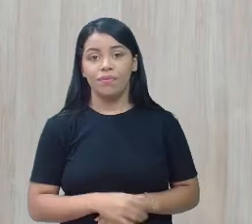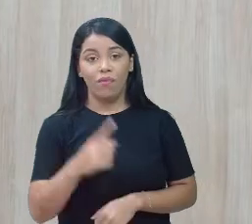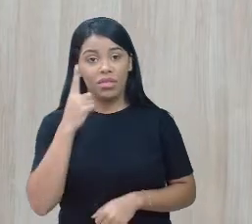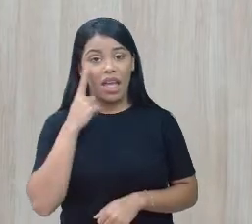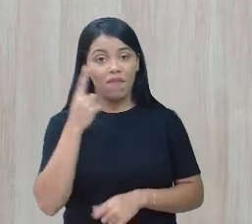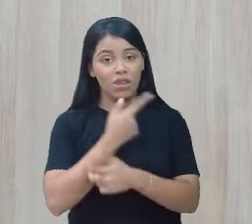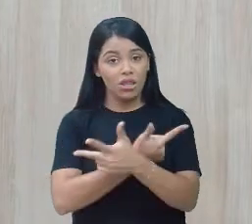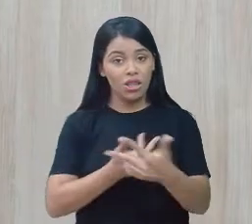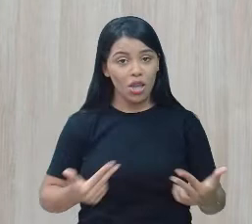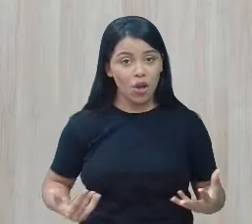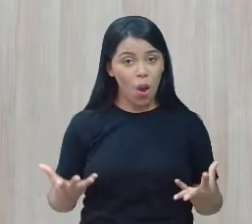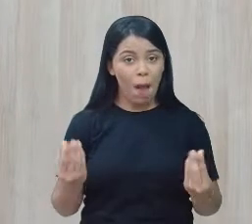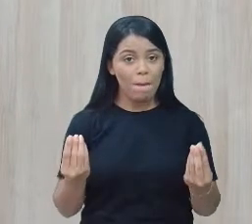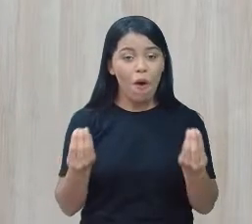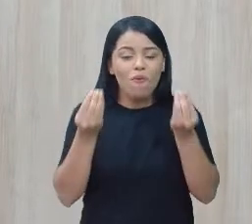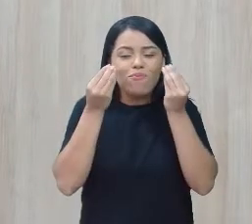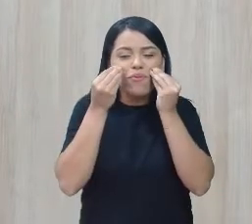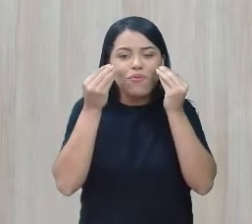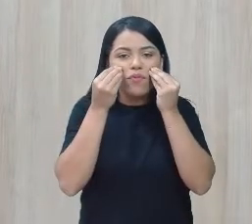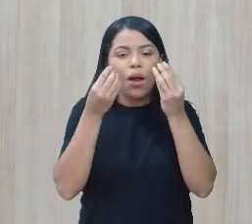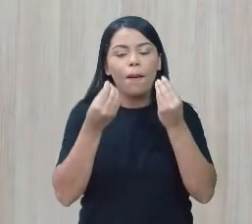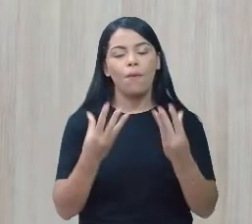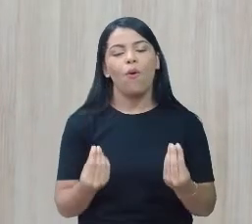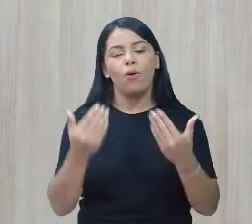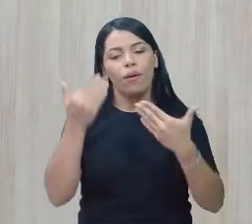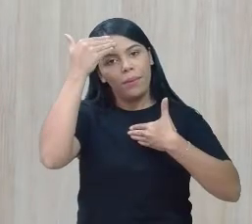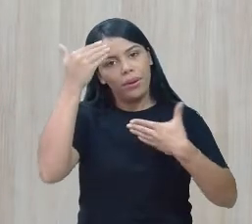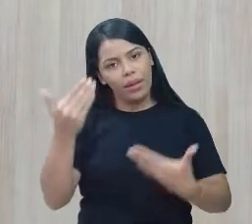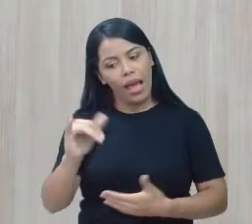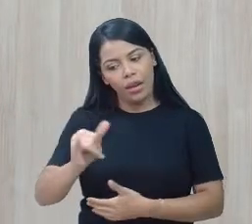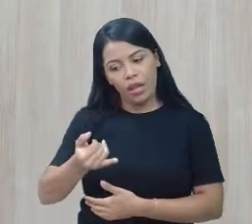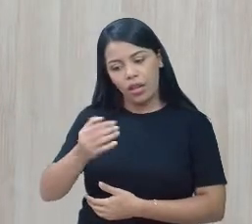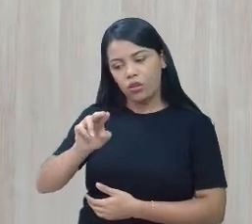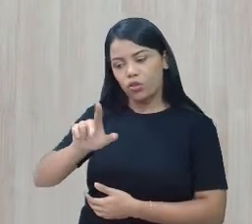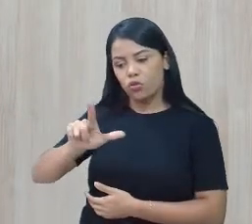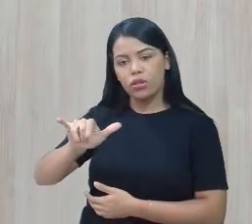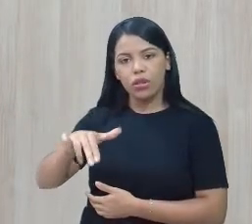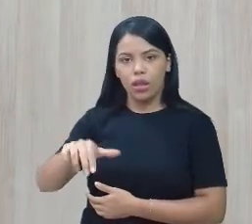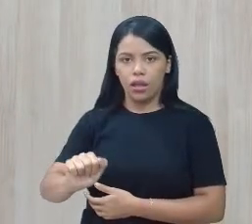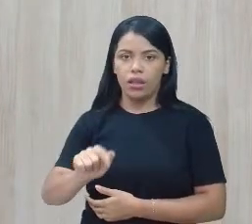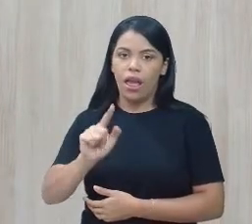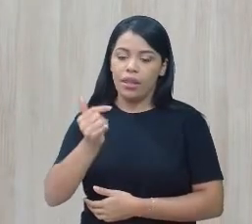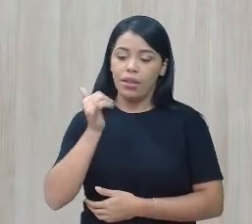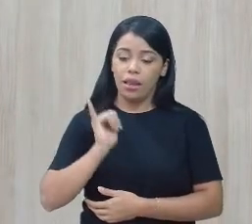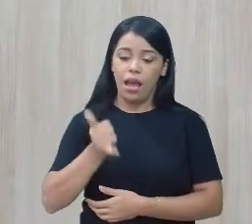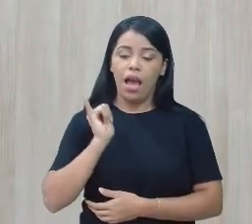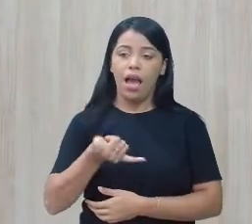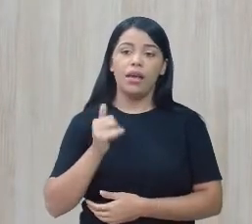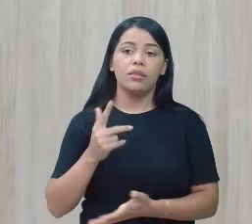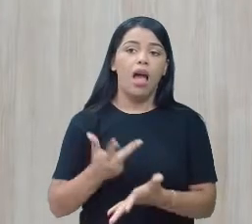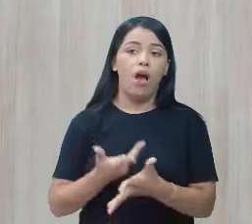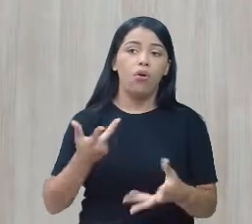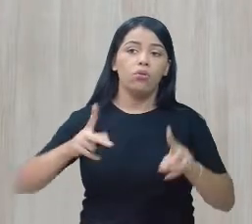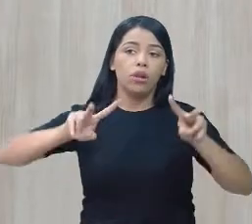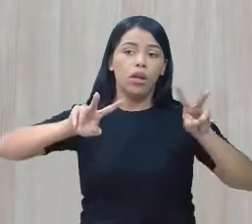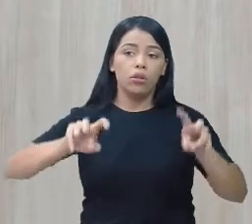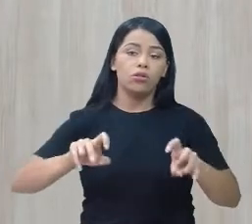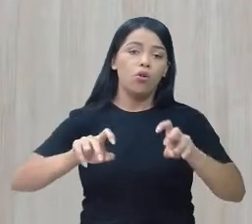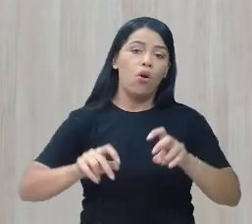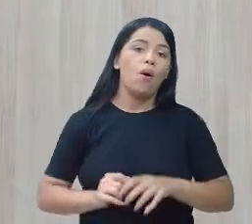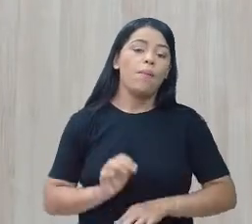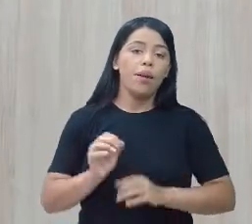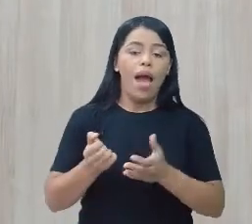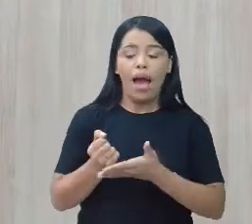Vendo que coisa bem fofinha, muito obrigada, Juliana. E essa narração, ela aconteceu sob a orientação